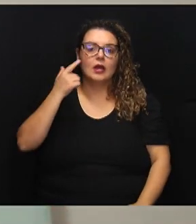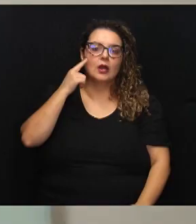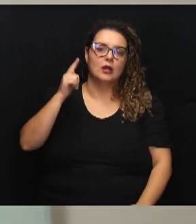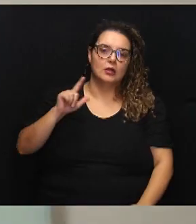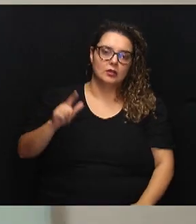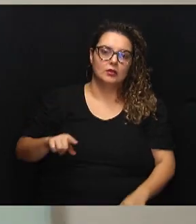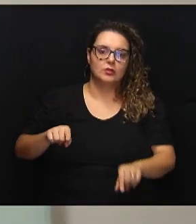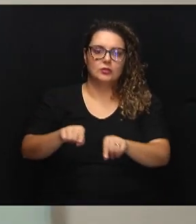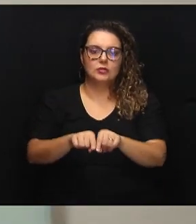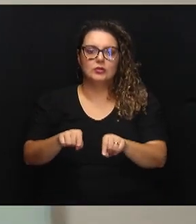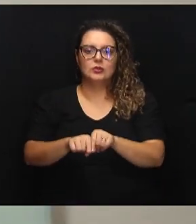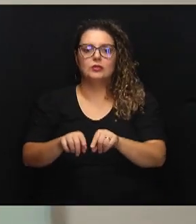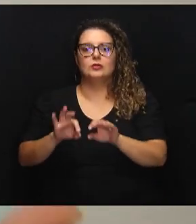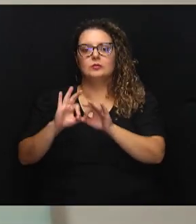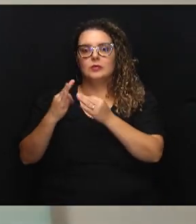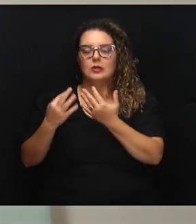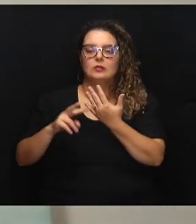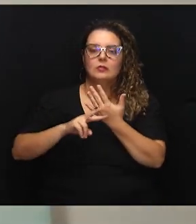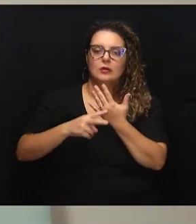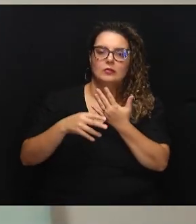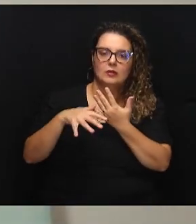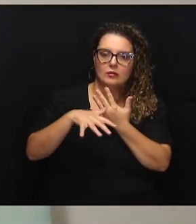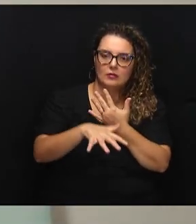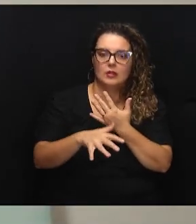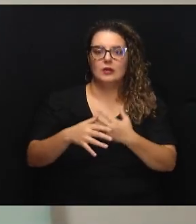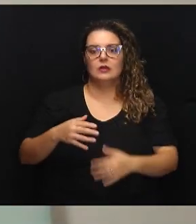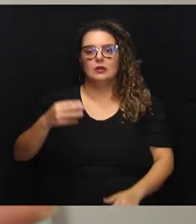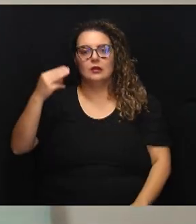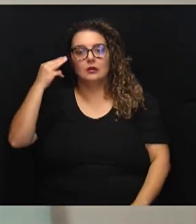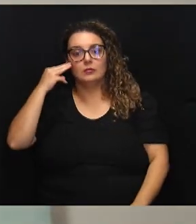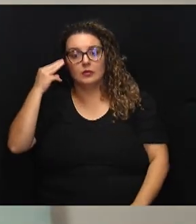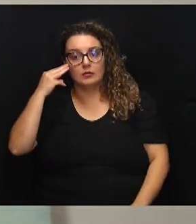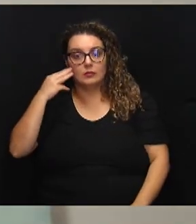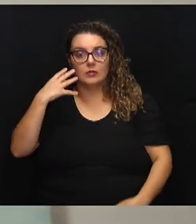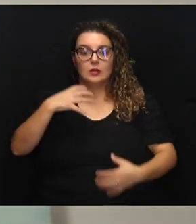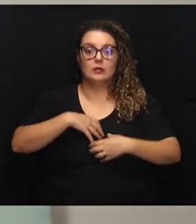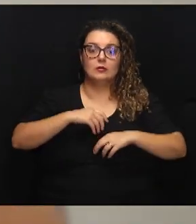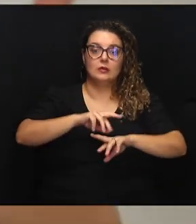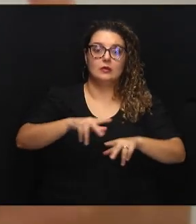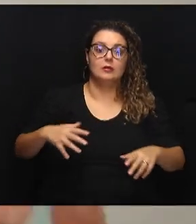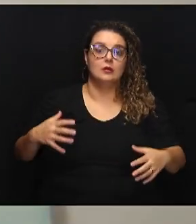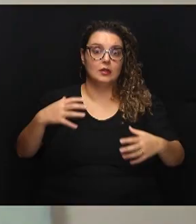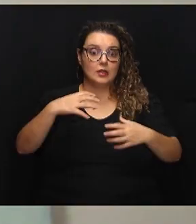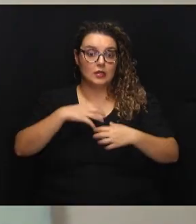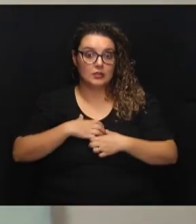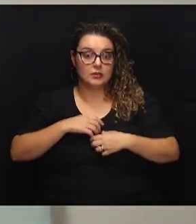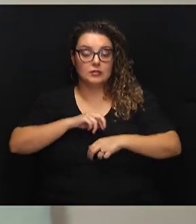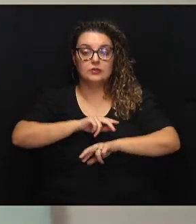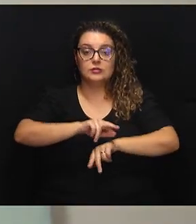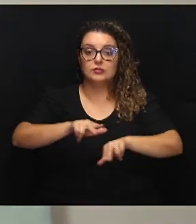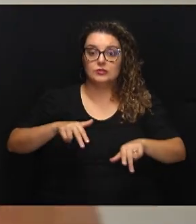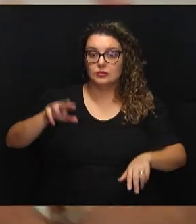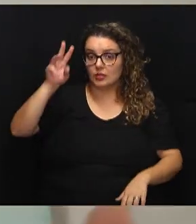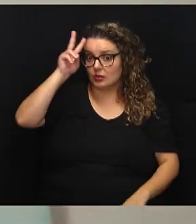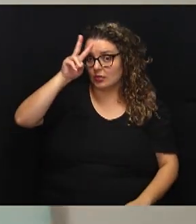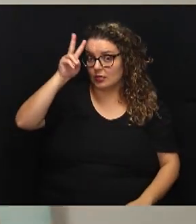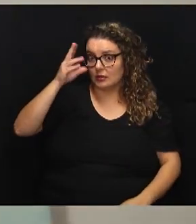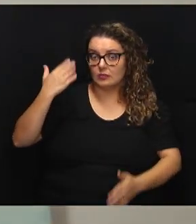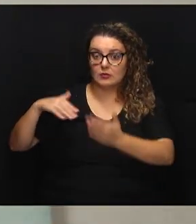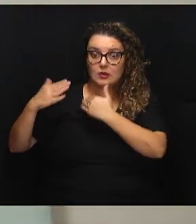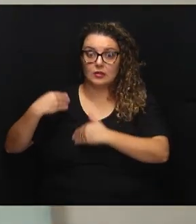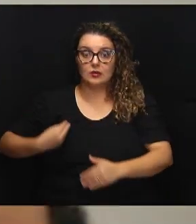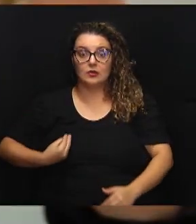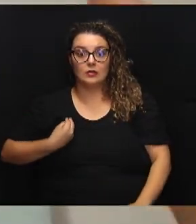também influência familiar, as memórias afetivas, as emoções que a gente tem com as lembranças que a gente viveu com os nossos